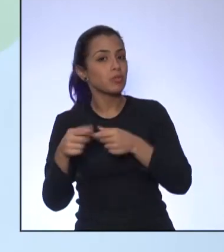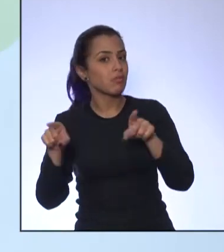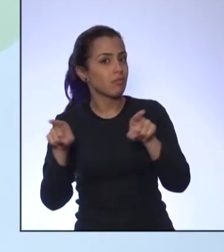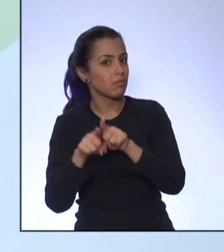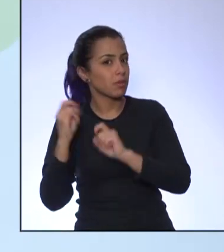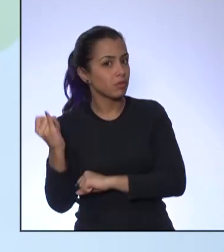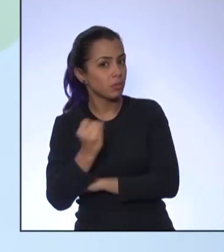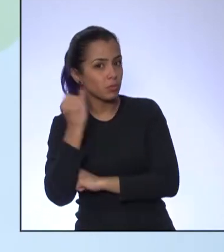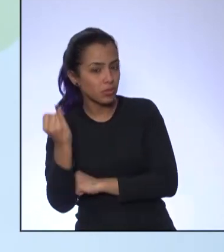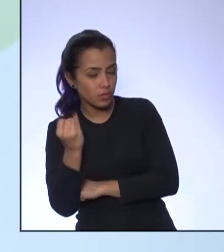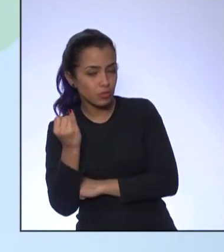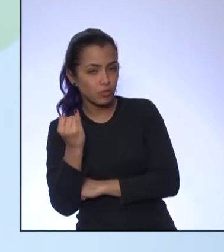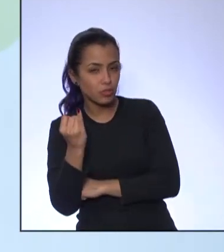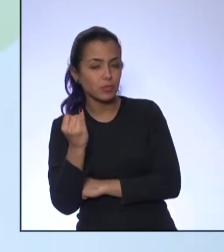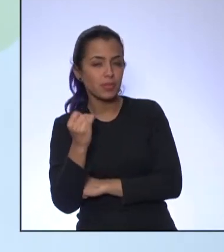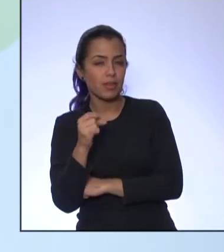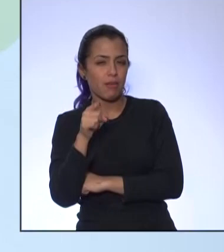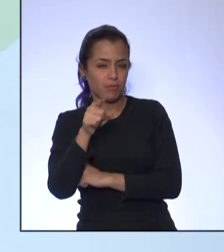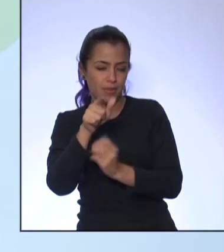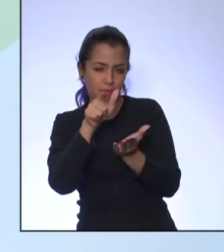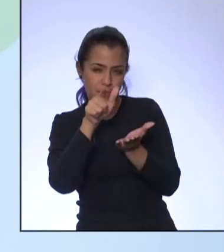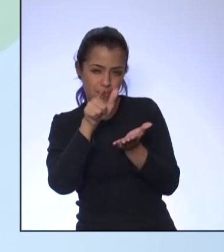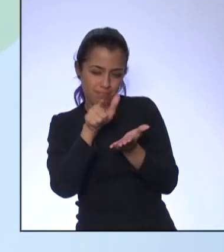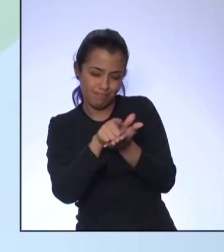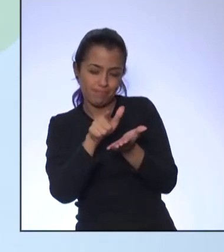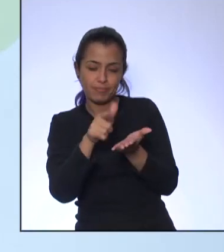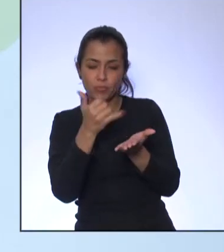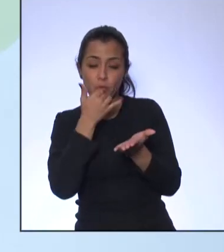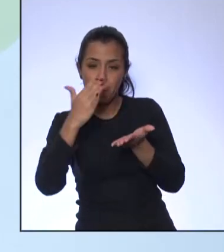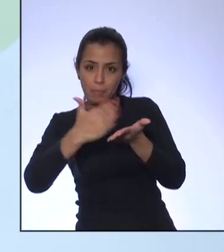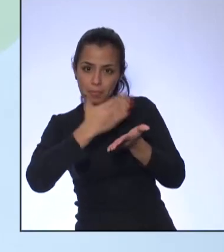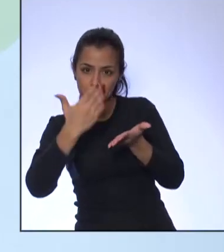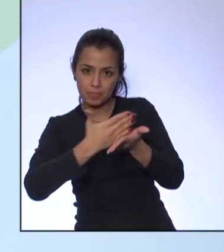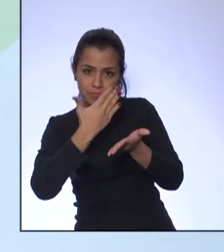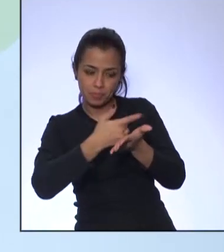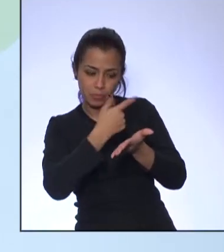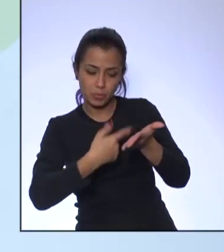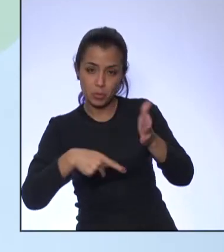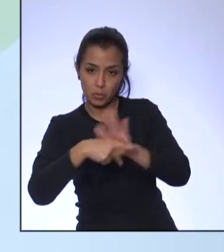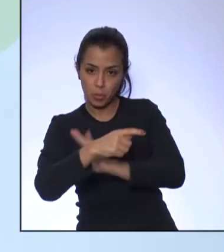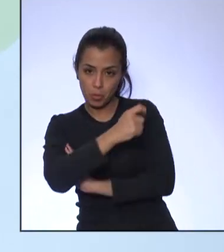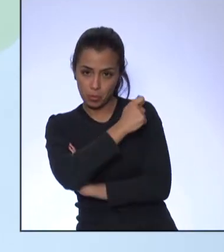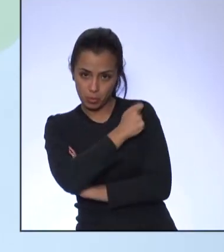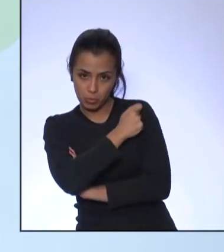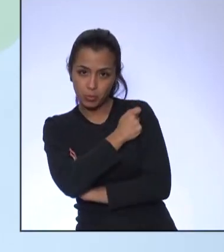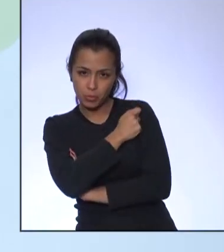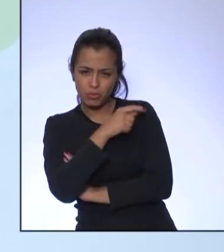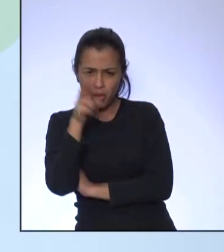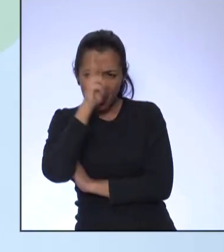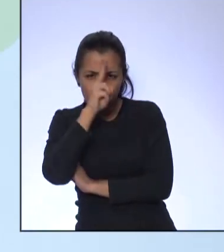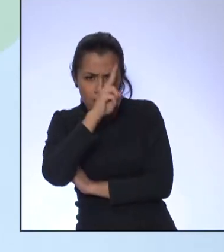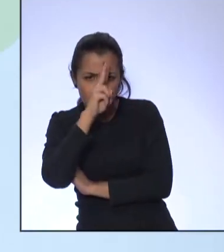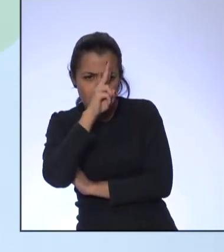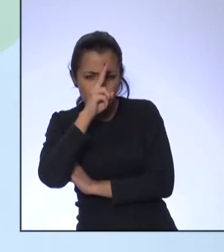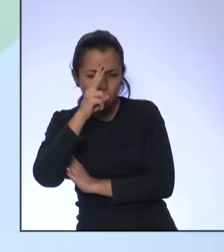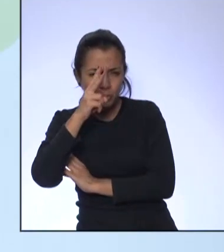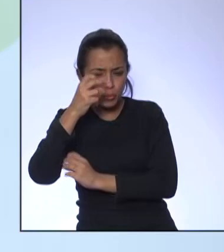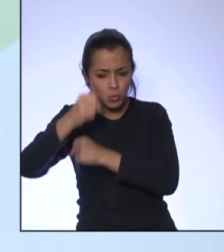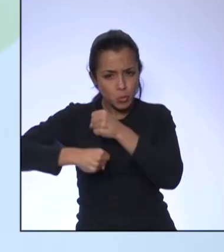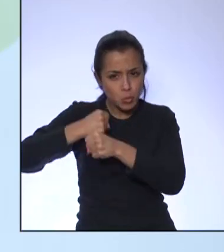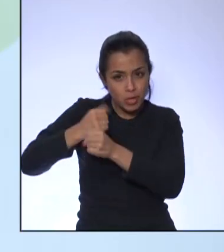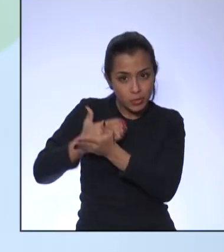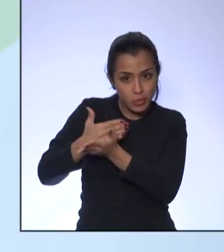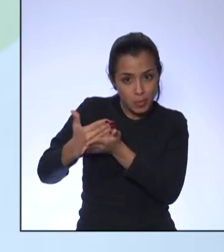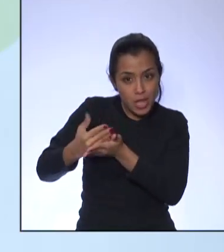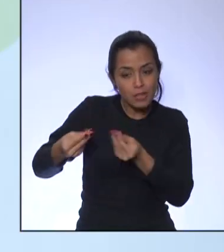para vocês, então, utilizarem o caderno do aluno. Aquele caderno que foi distribuído para vocês aí no começo do ano. Os que ainda não